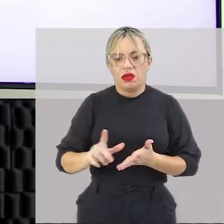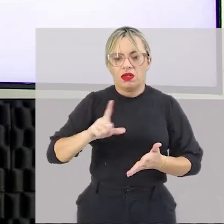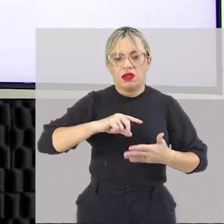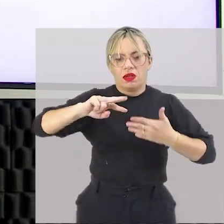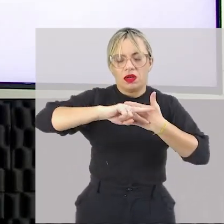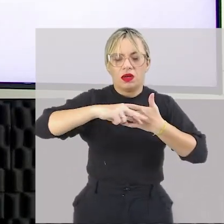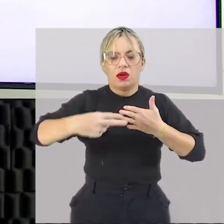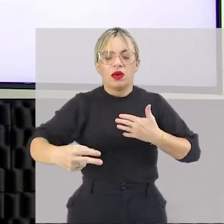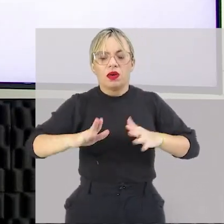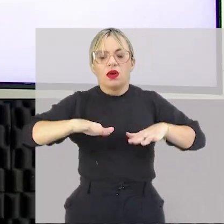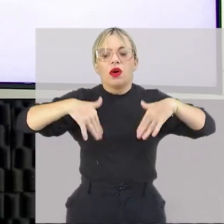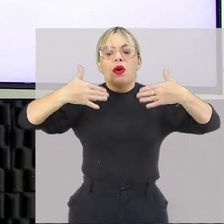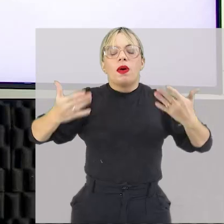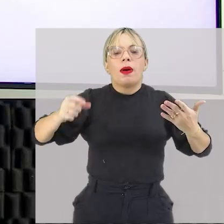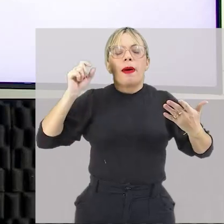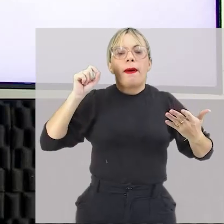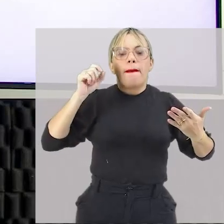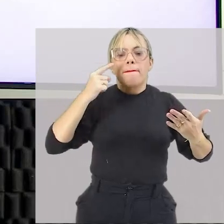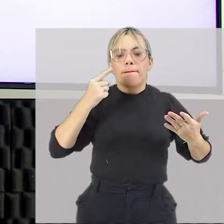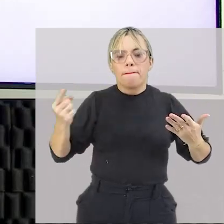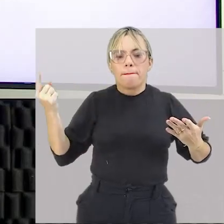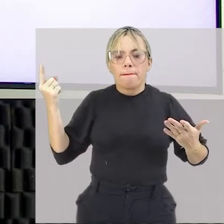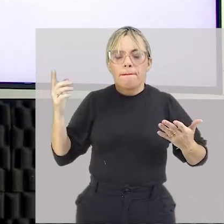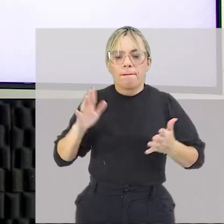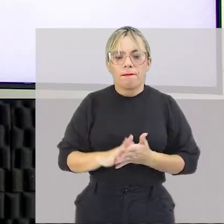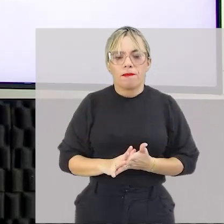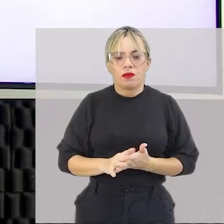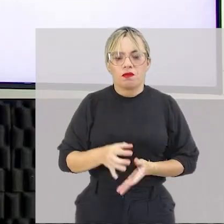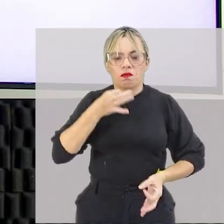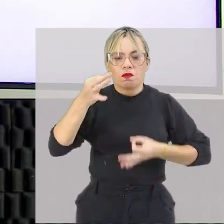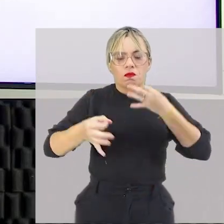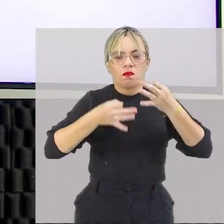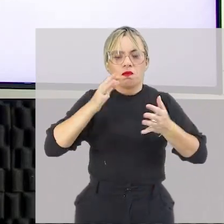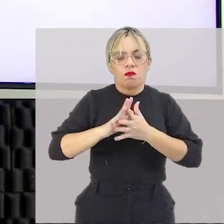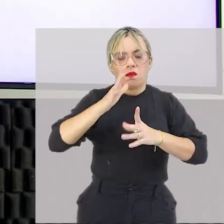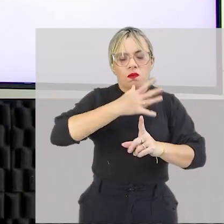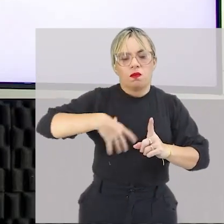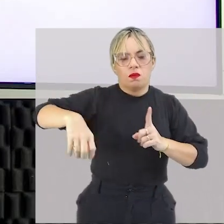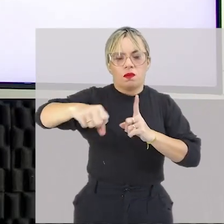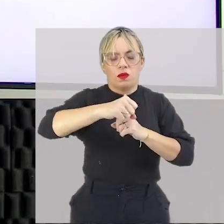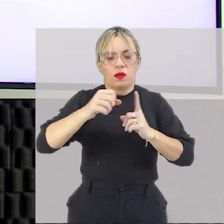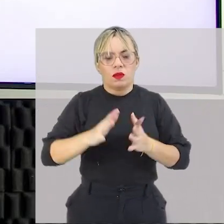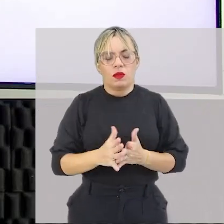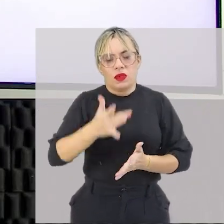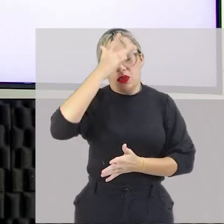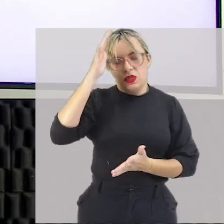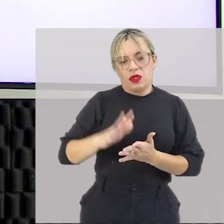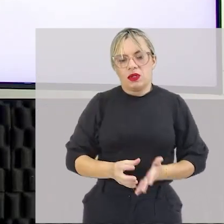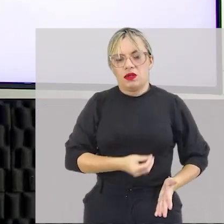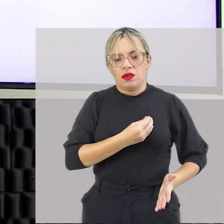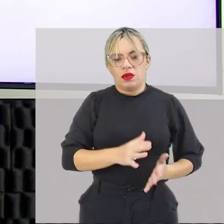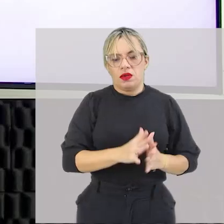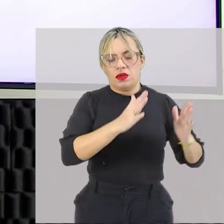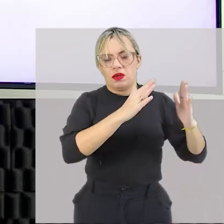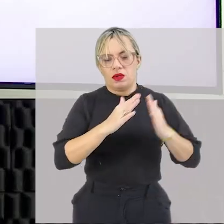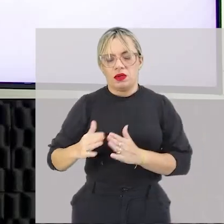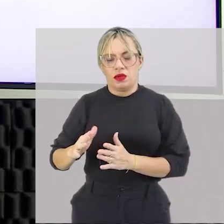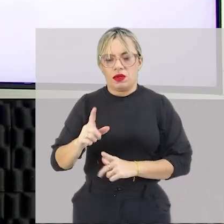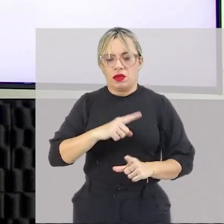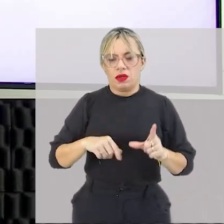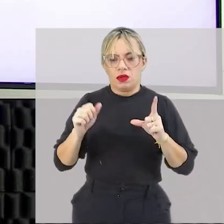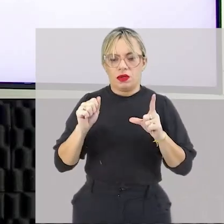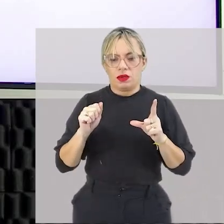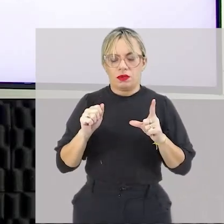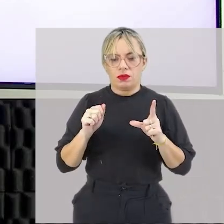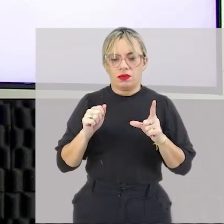o quê? Então, qual é a consequência disso? Dessa visão social sobre o morador da favela? É o aumento da